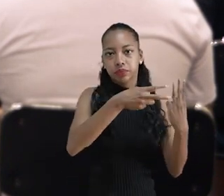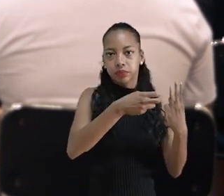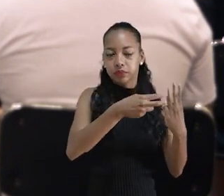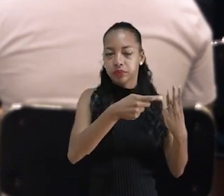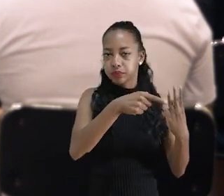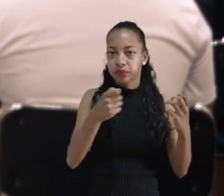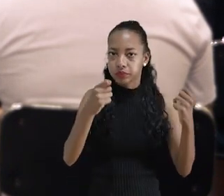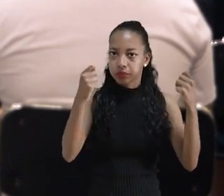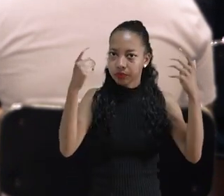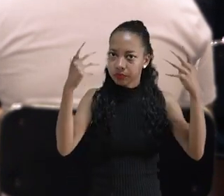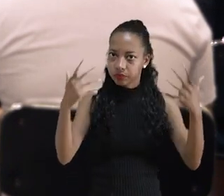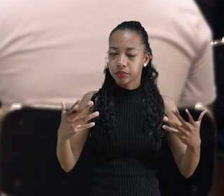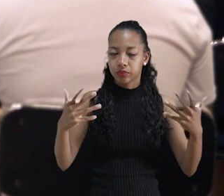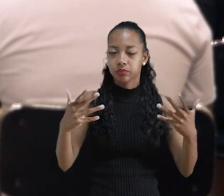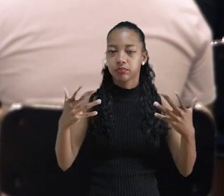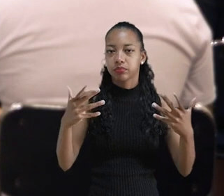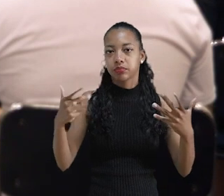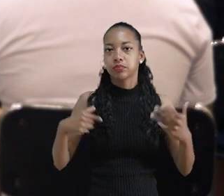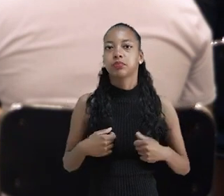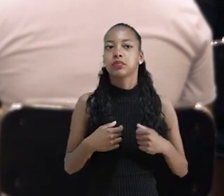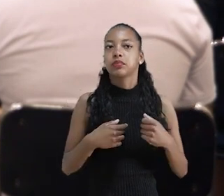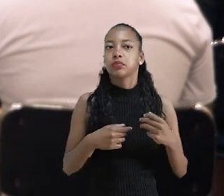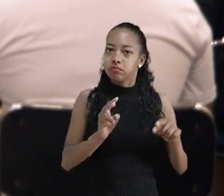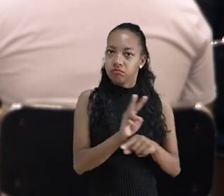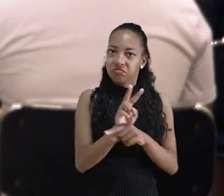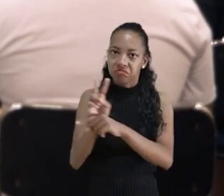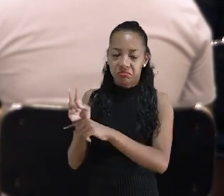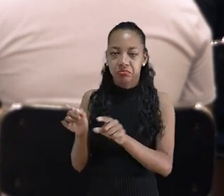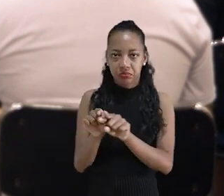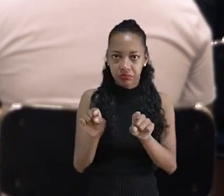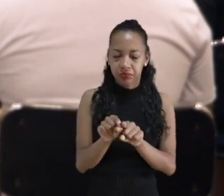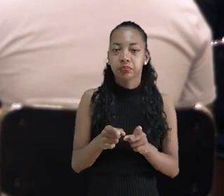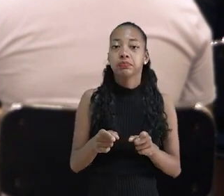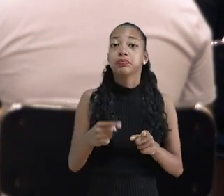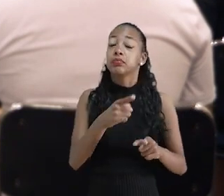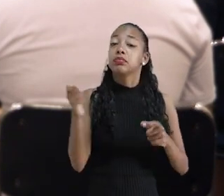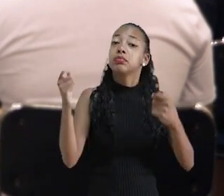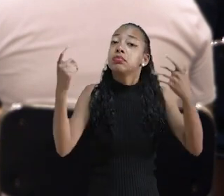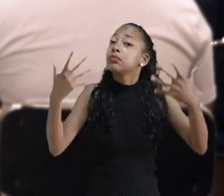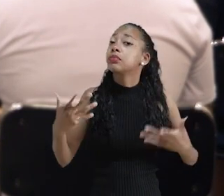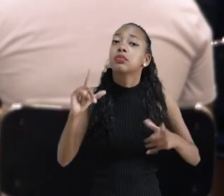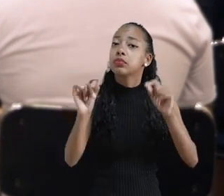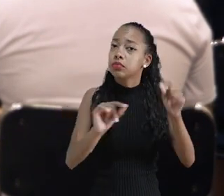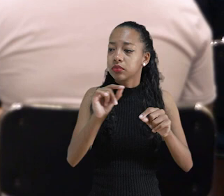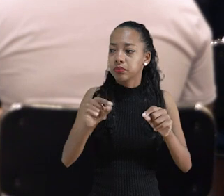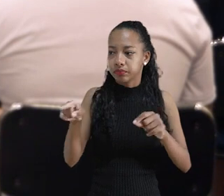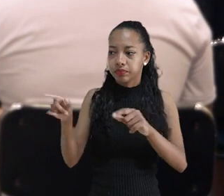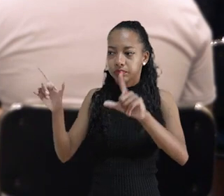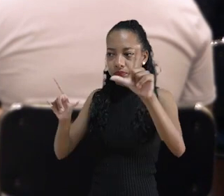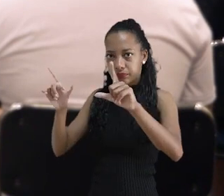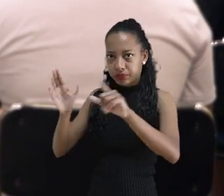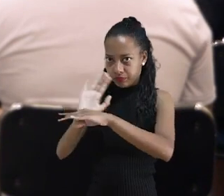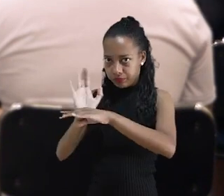fomos exibir esse filme lá na aldeia né Eh num projeto que eles tinham que era o